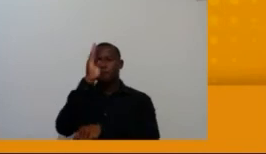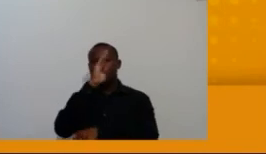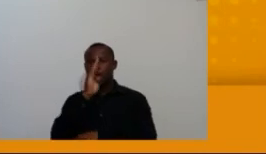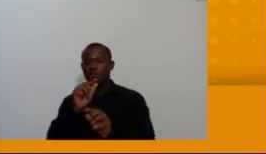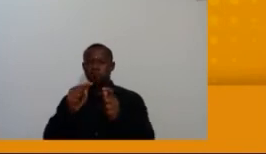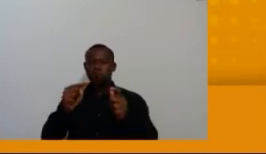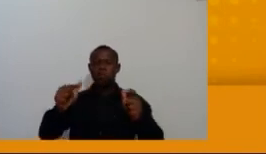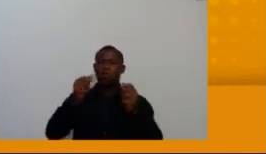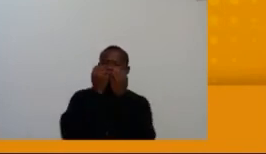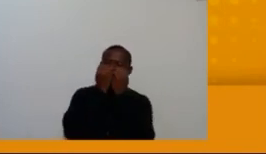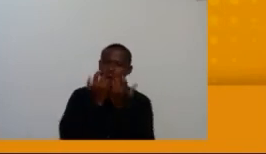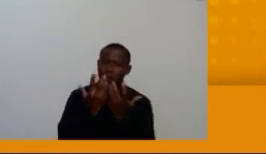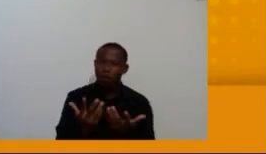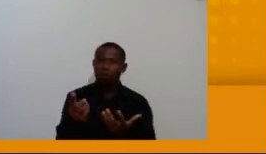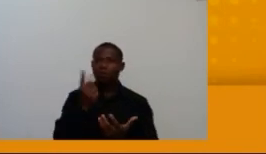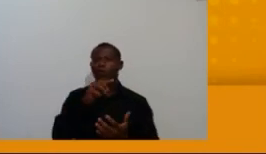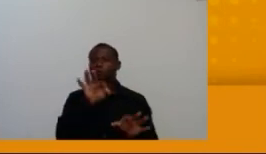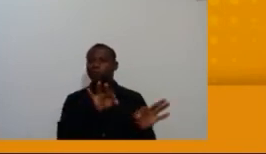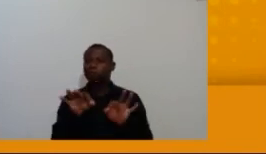fantástico.